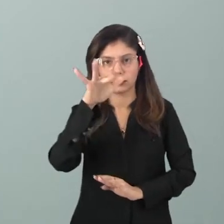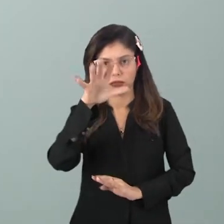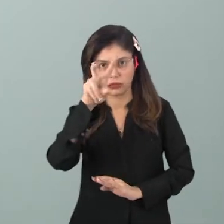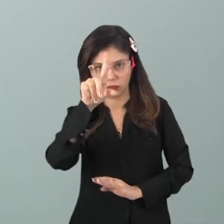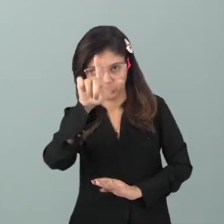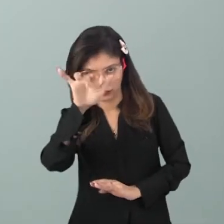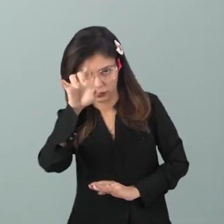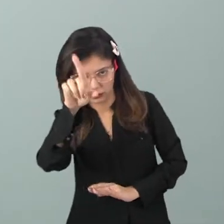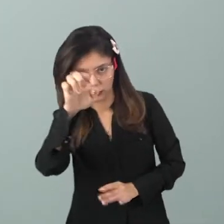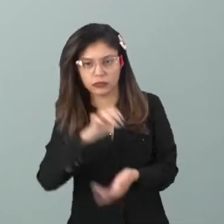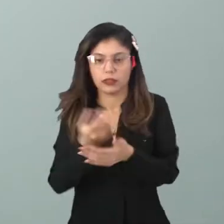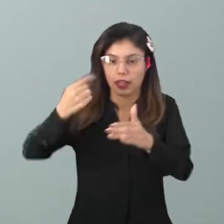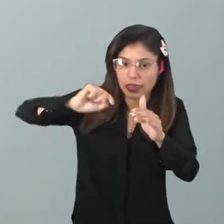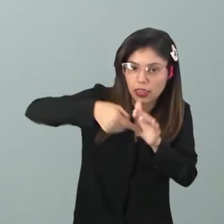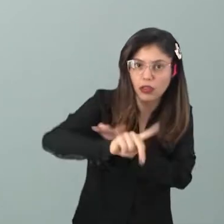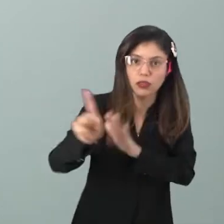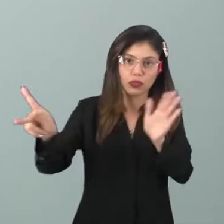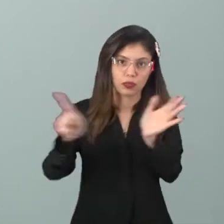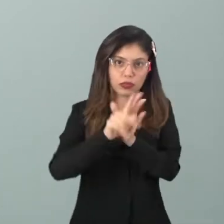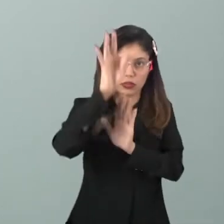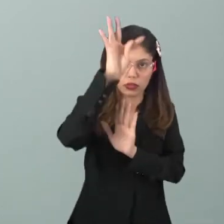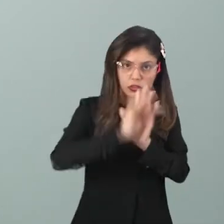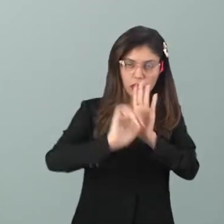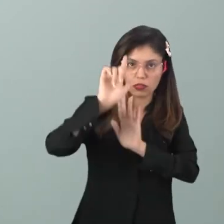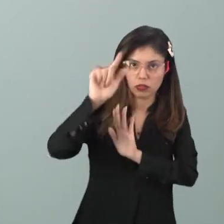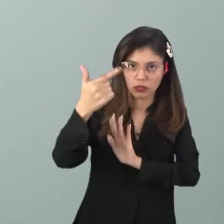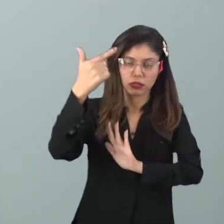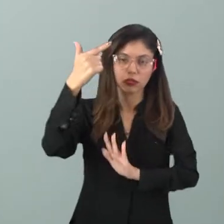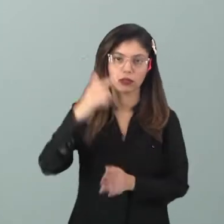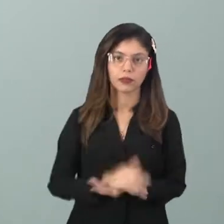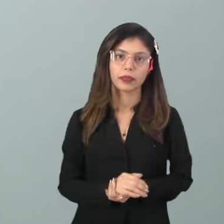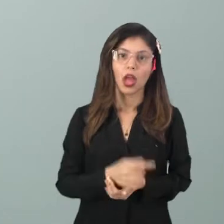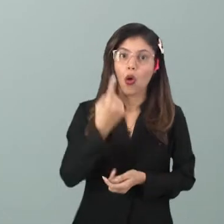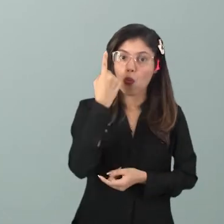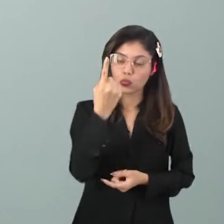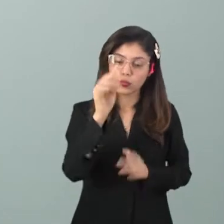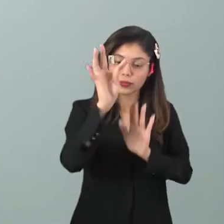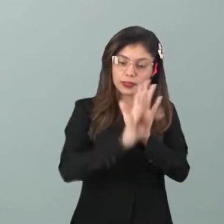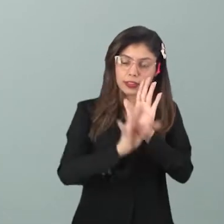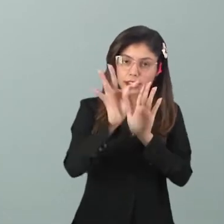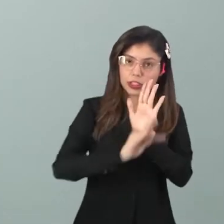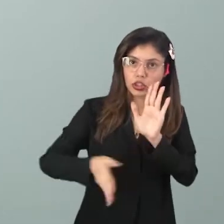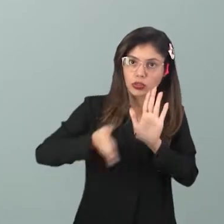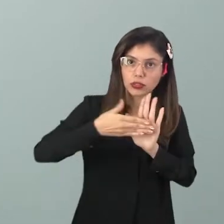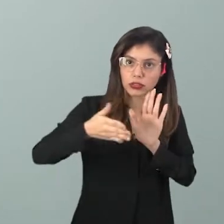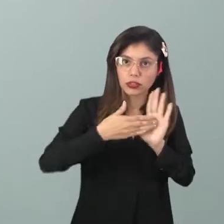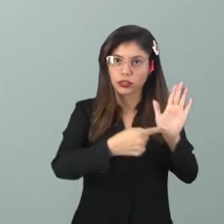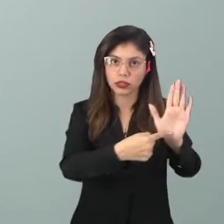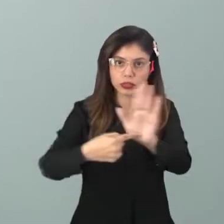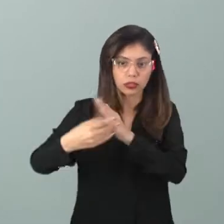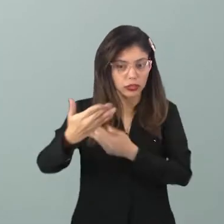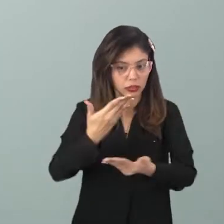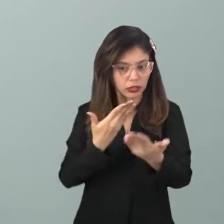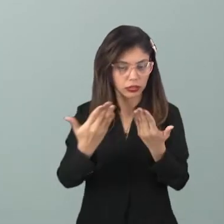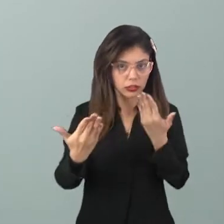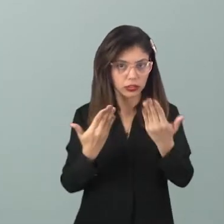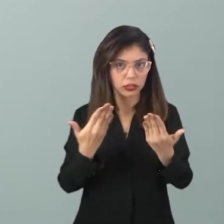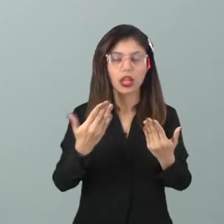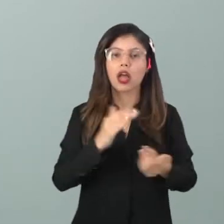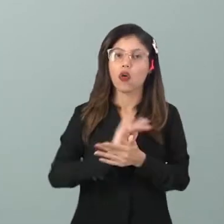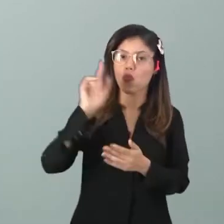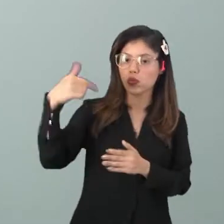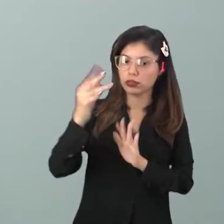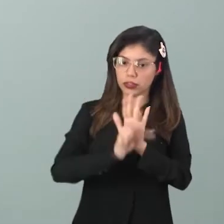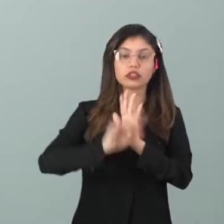intertextualidade, inter dentro do texto. É quando eu tenho um texto e faço referência, faço relação com